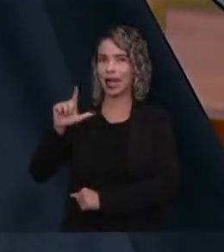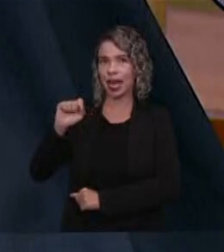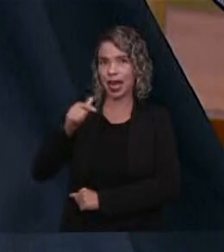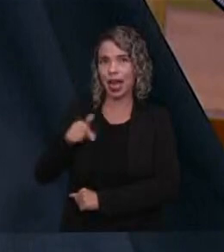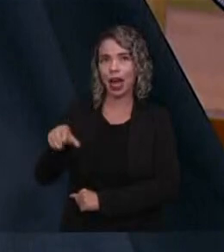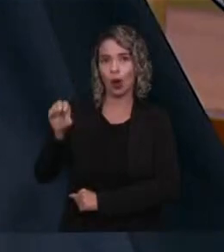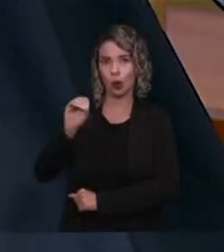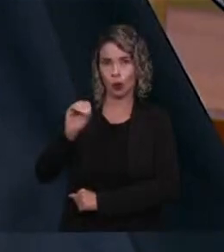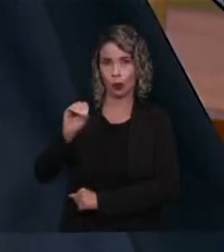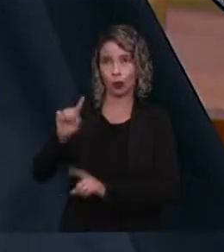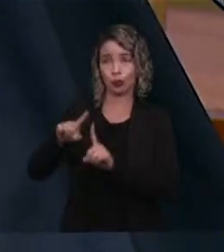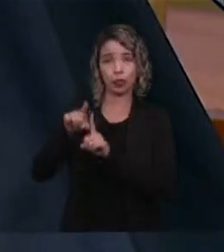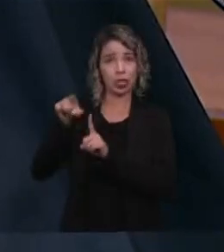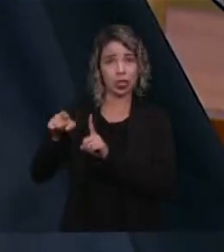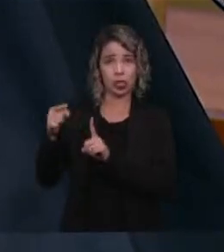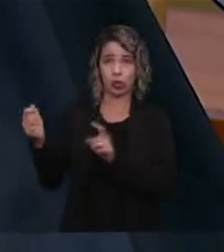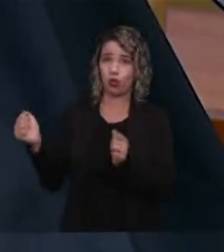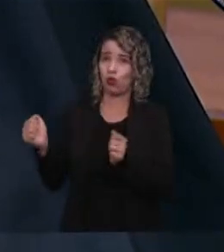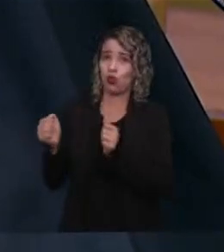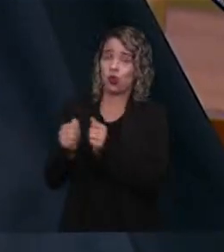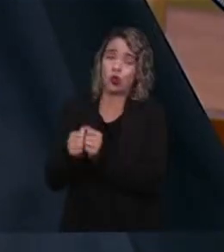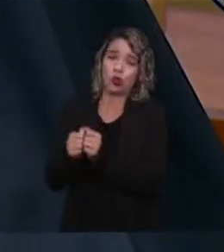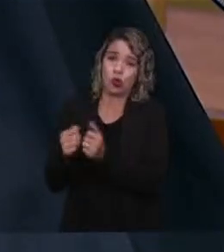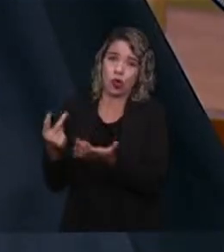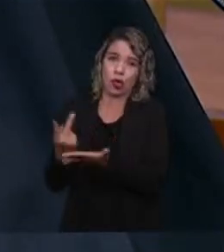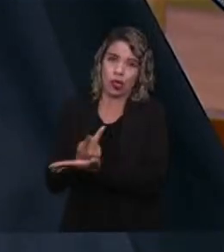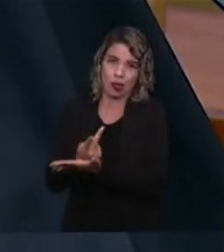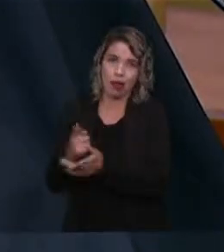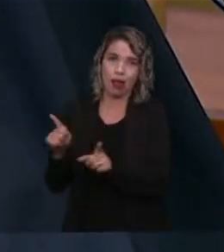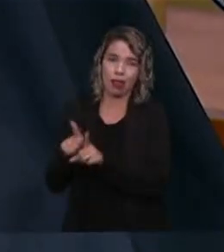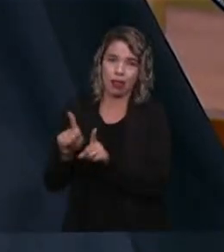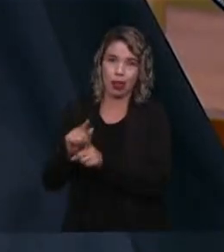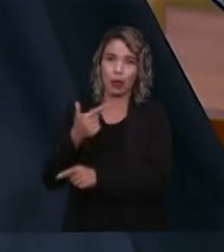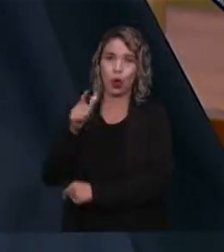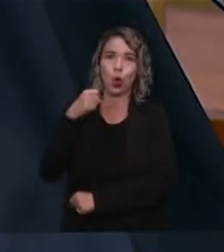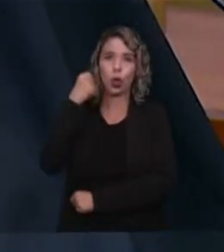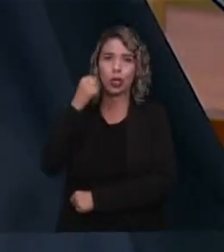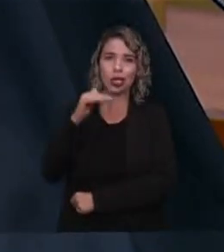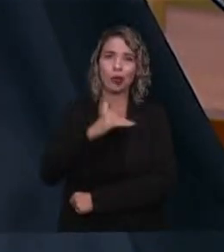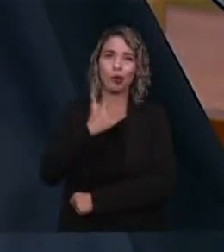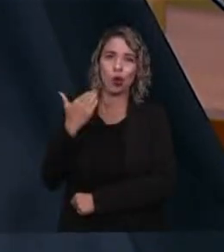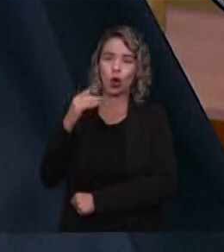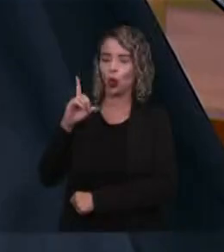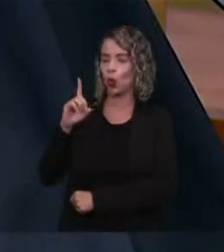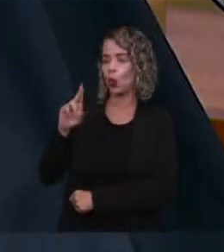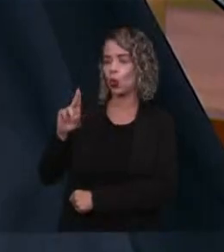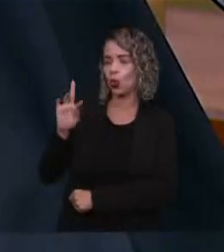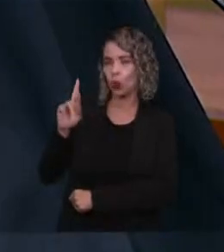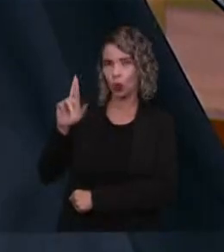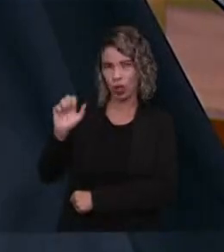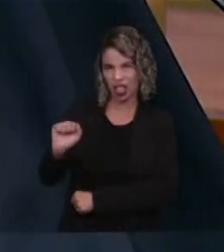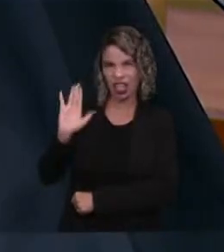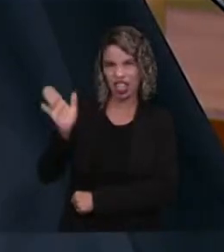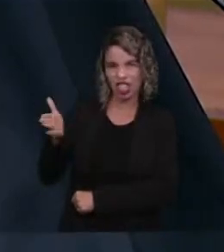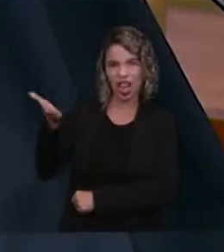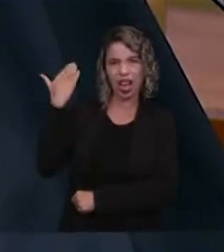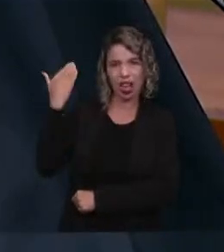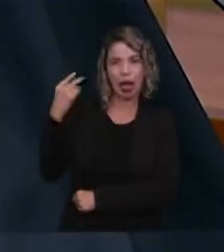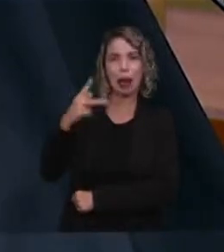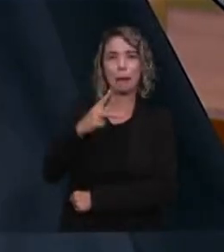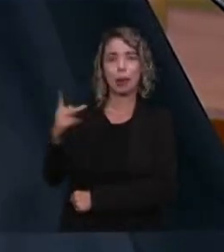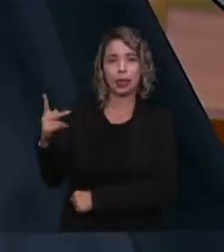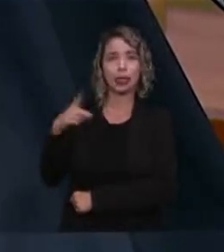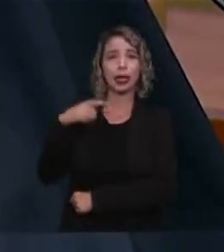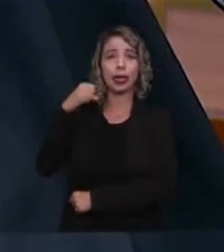Isso só veio no rastro. Tanto que o presidente Dutra, o falecido José Eduardo Dutra, que já tinha sido senador, José Eduardo Dutra foi